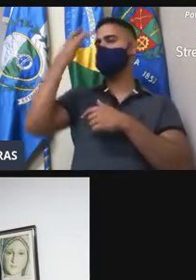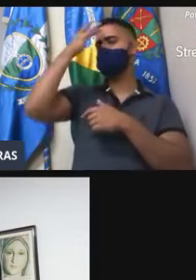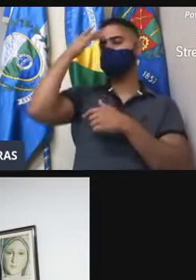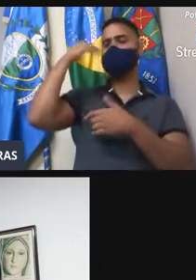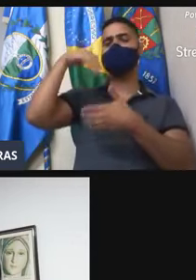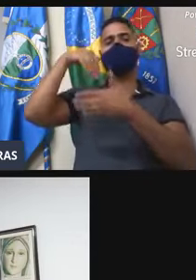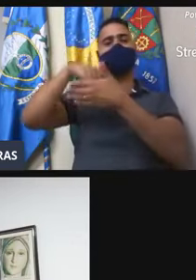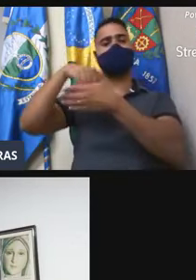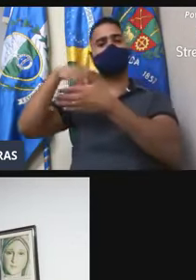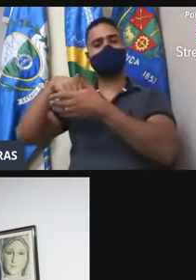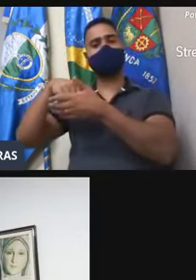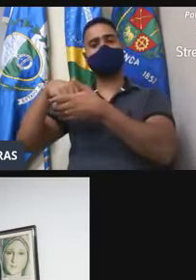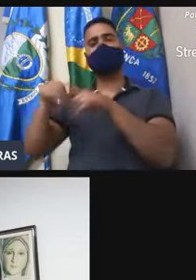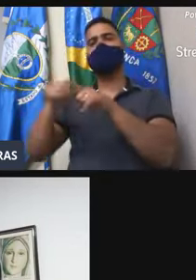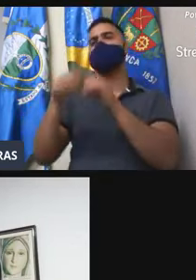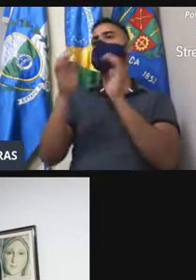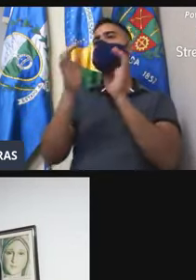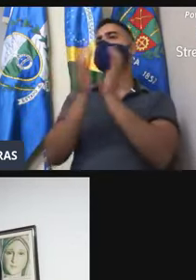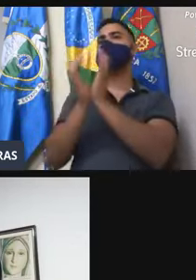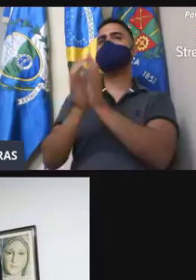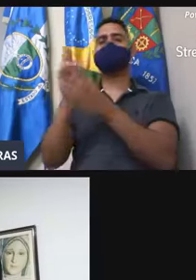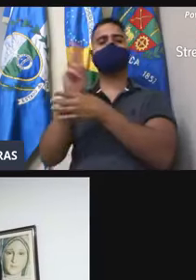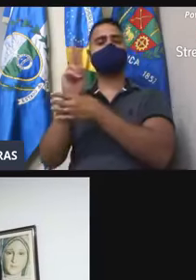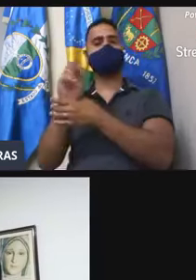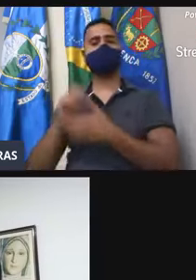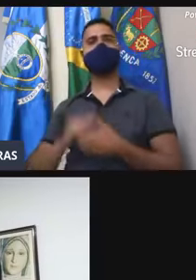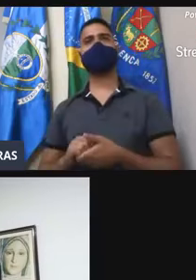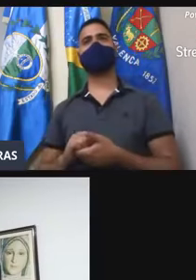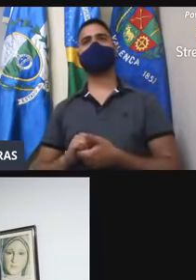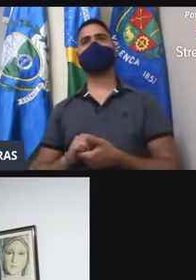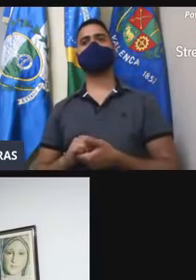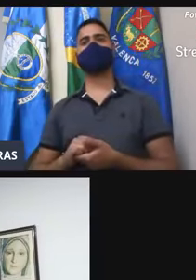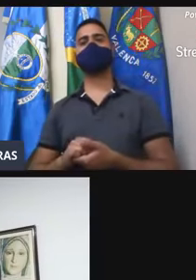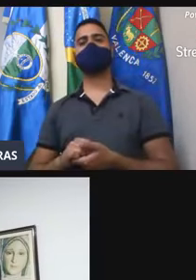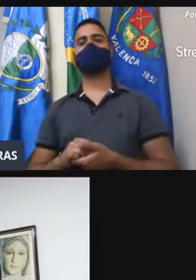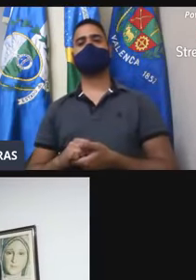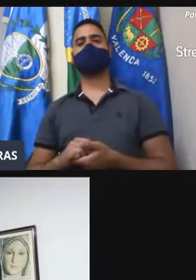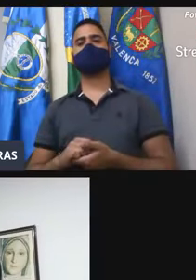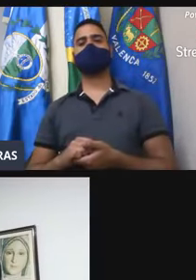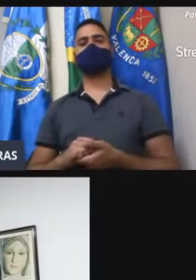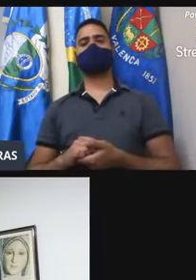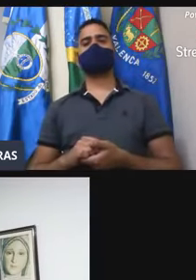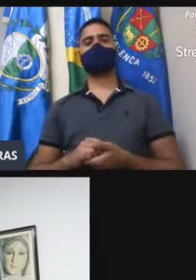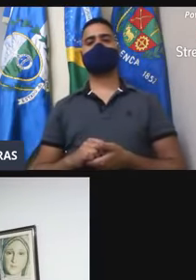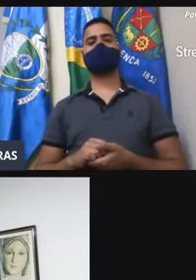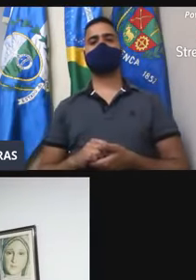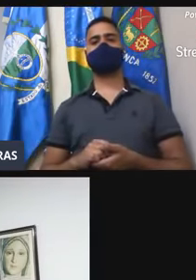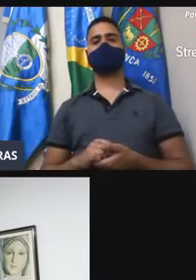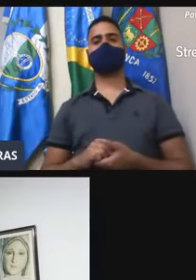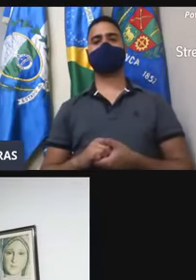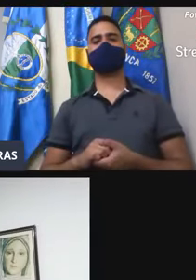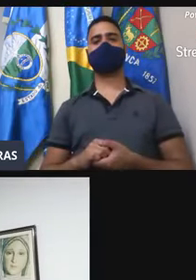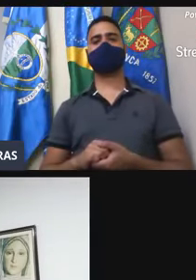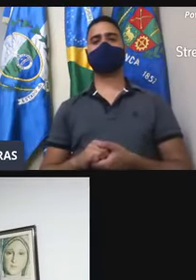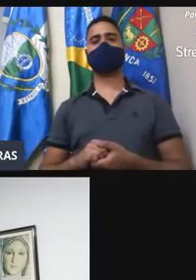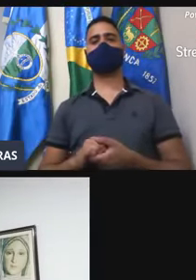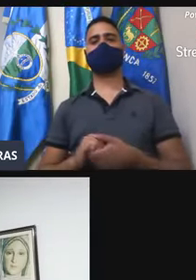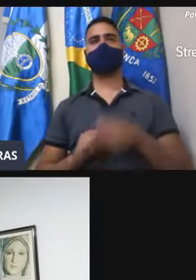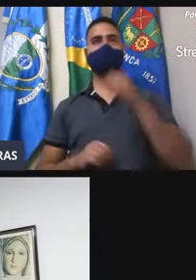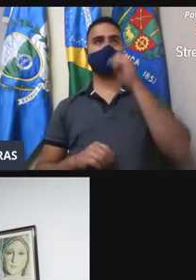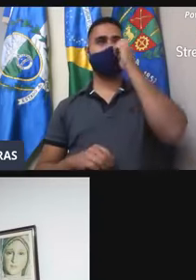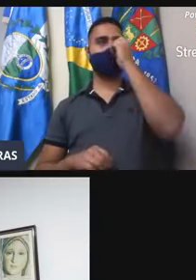gente, na nossa comunidade, enfim, de todo quem orbita na nossa vida